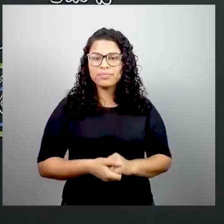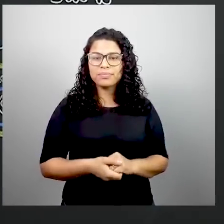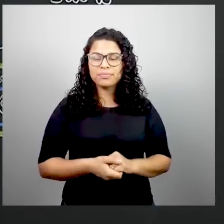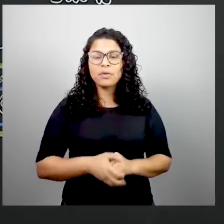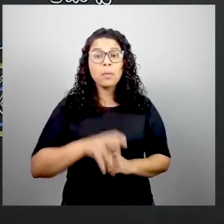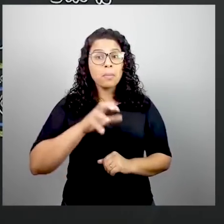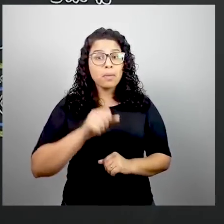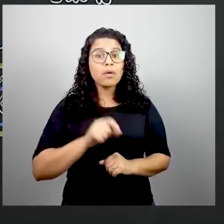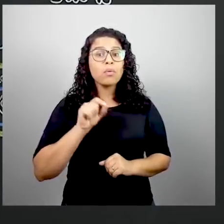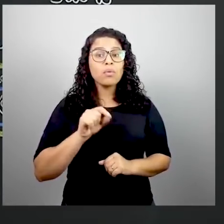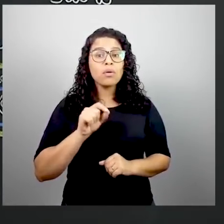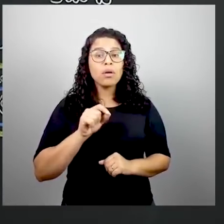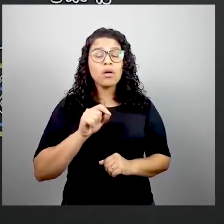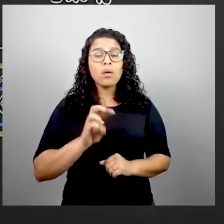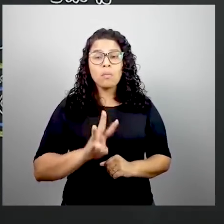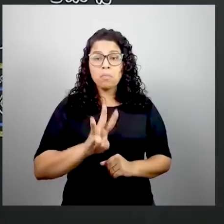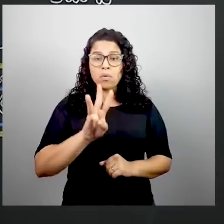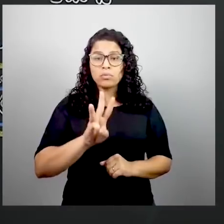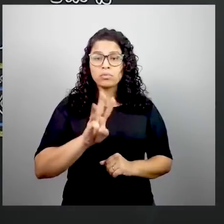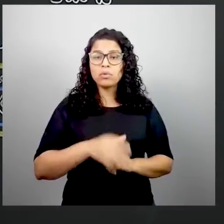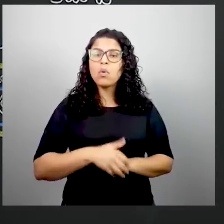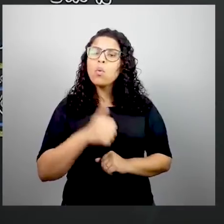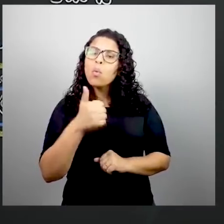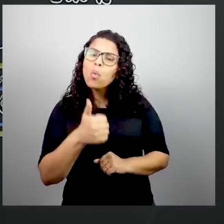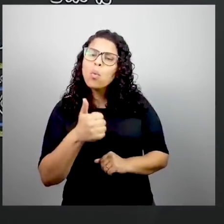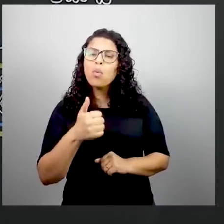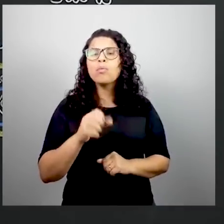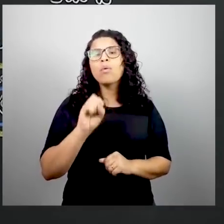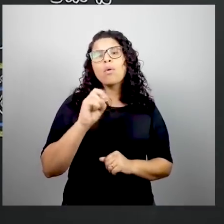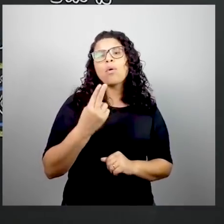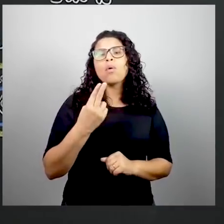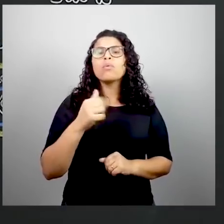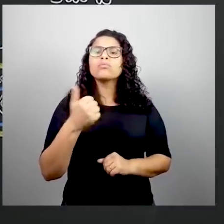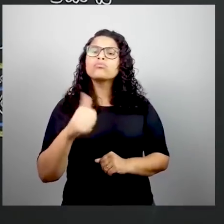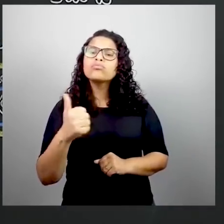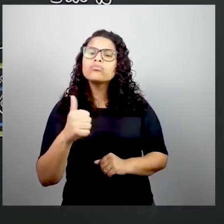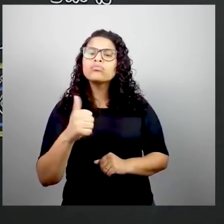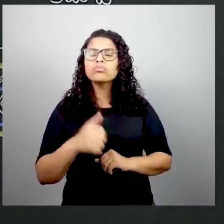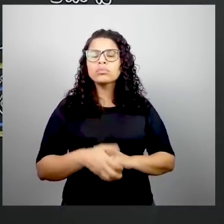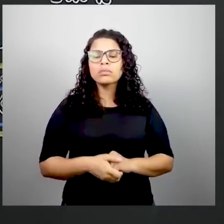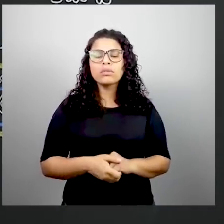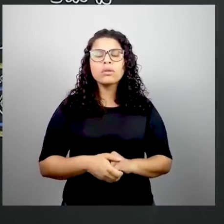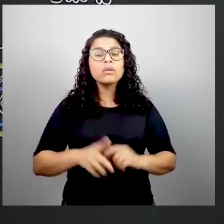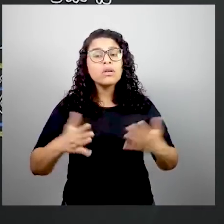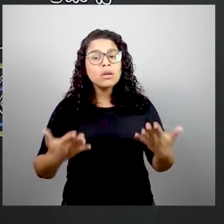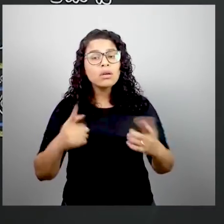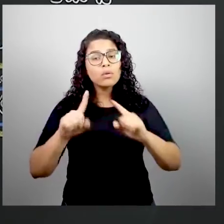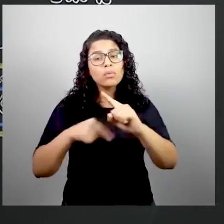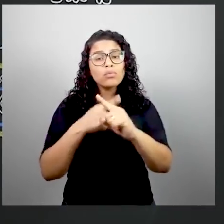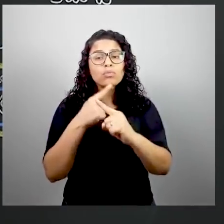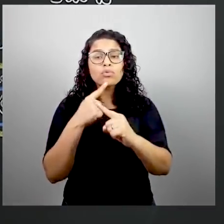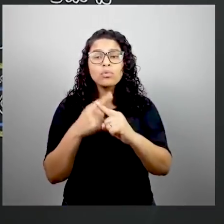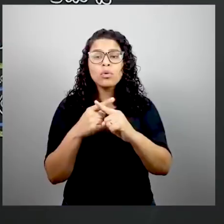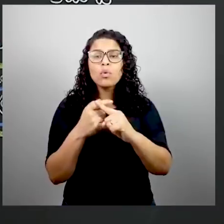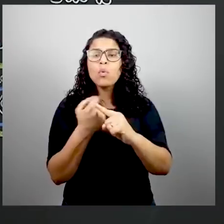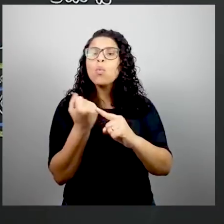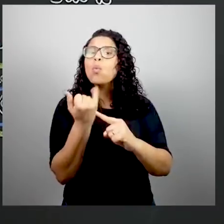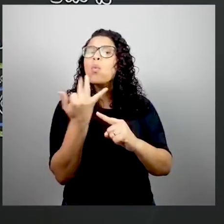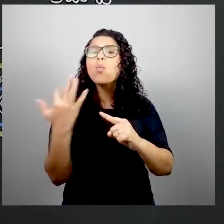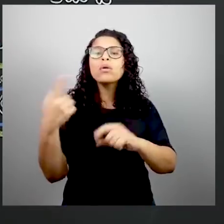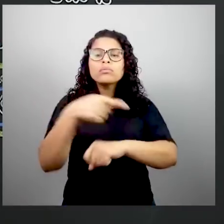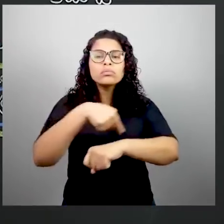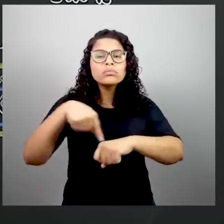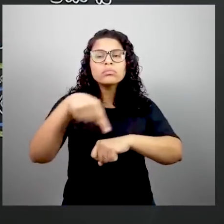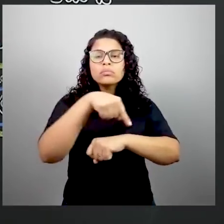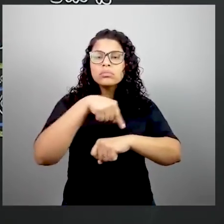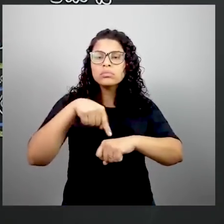potência do aparelho, eu pego esse 1, esse 11, esse 120 e multiplico pelas horas que eu usei ele. Aí você